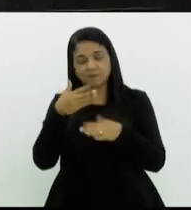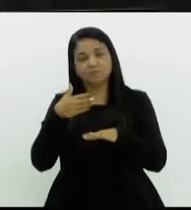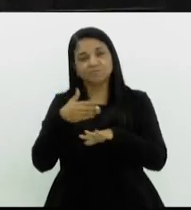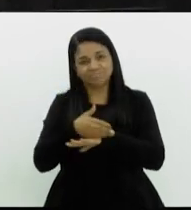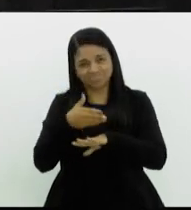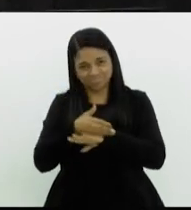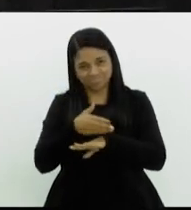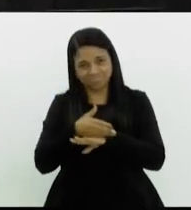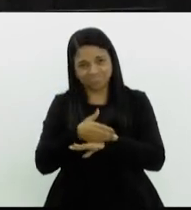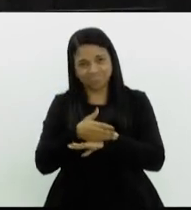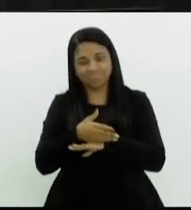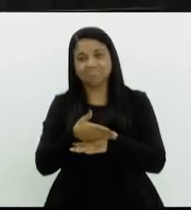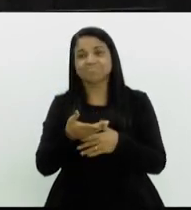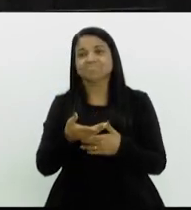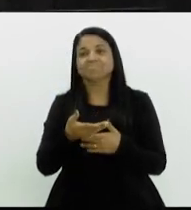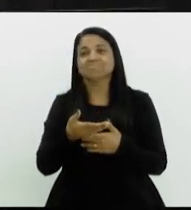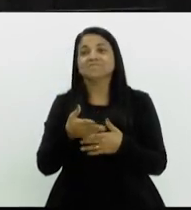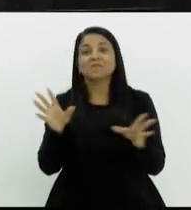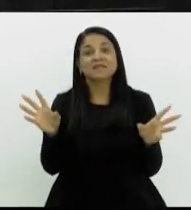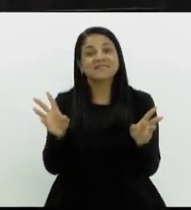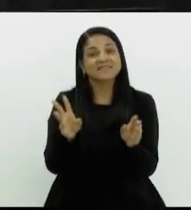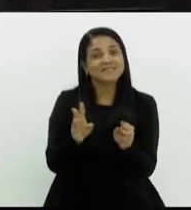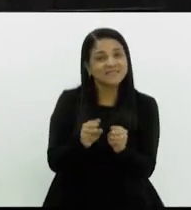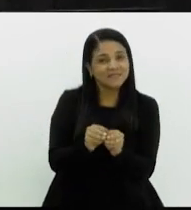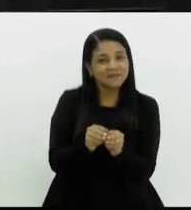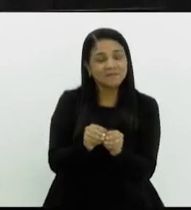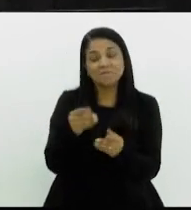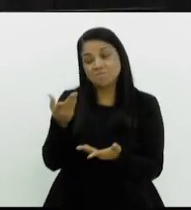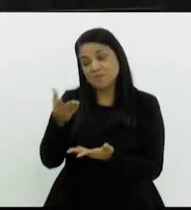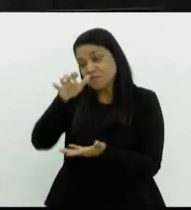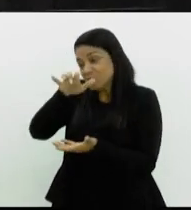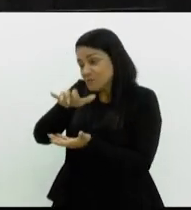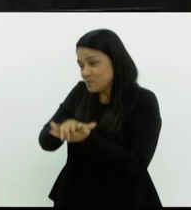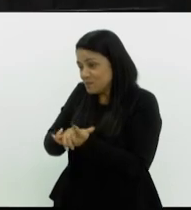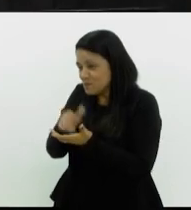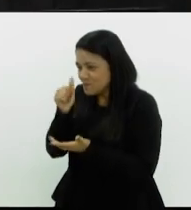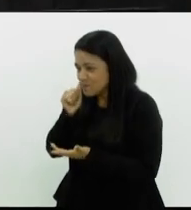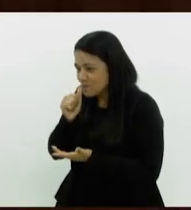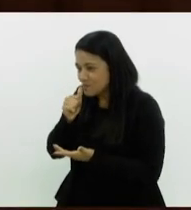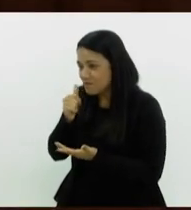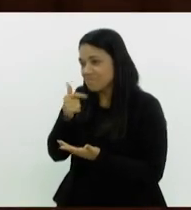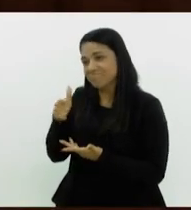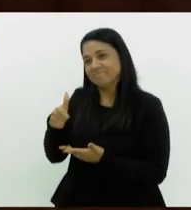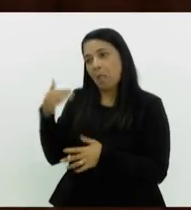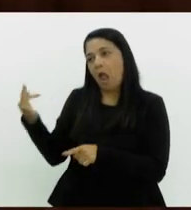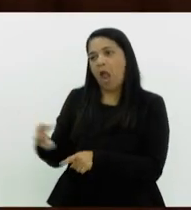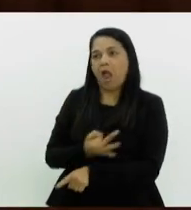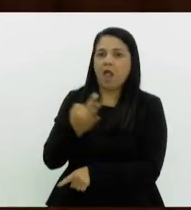presentes. E, para encerrar, minha mulher, que é quem me aguenta.